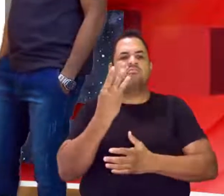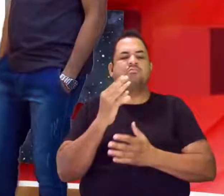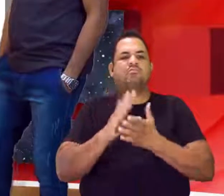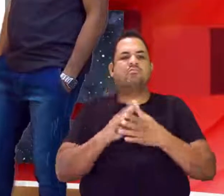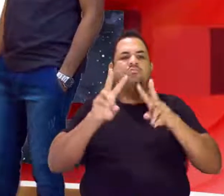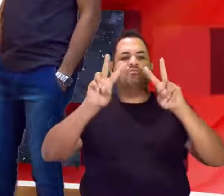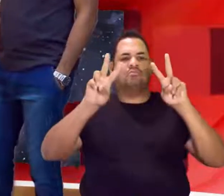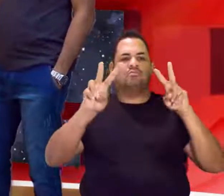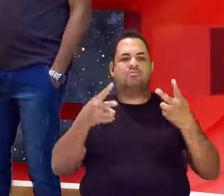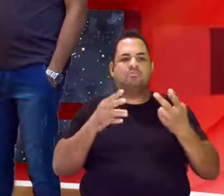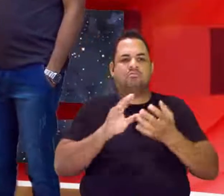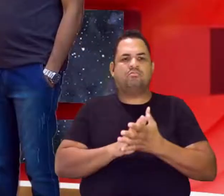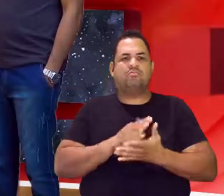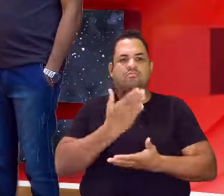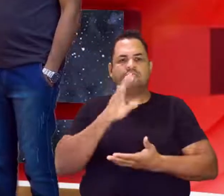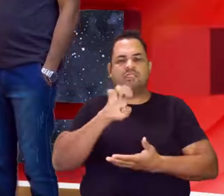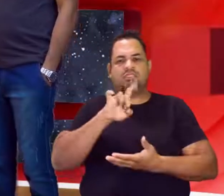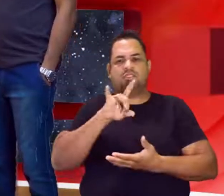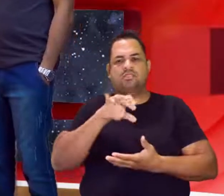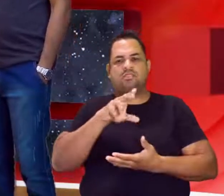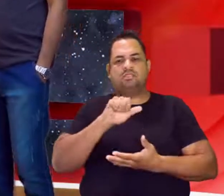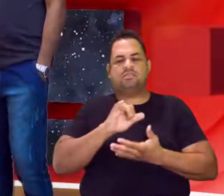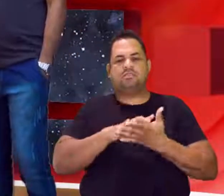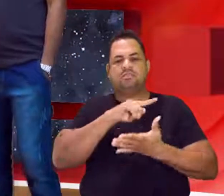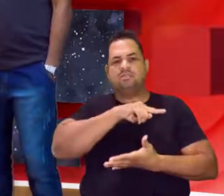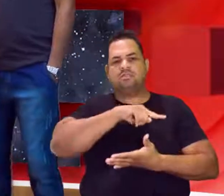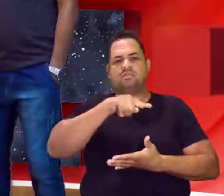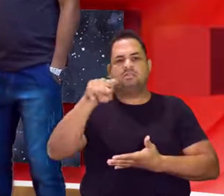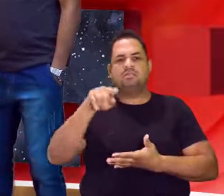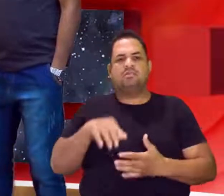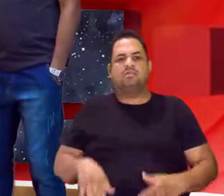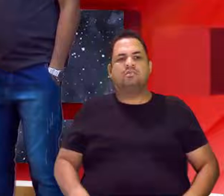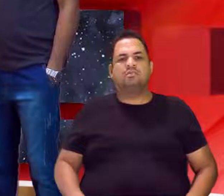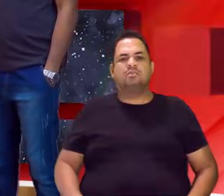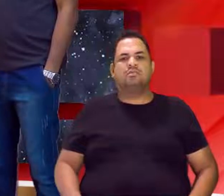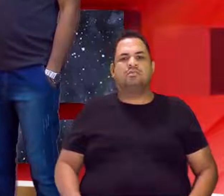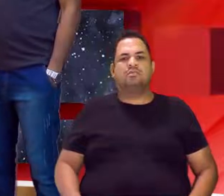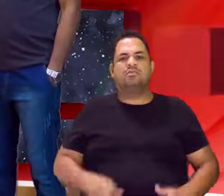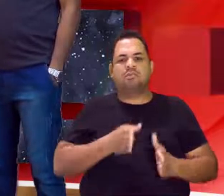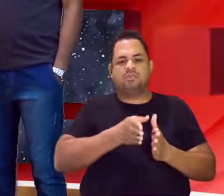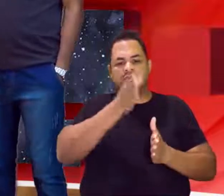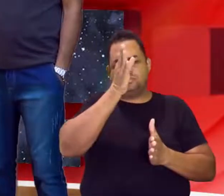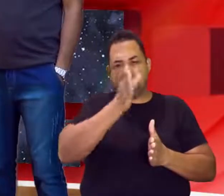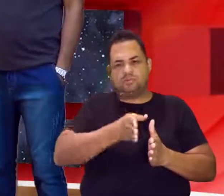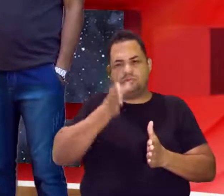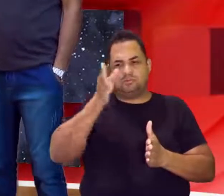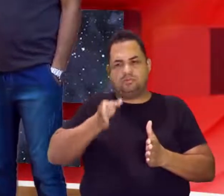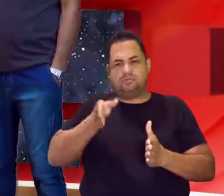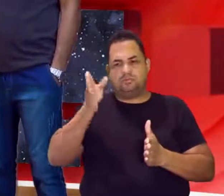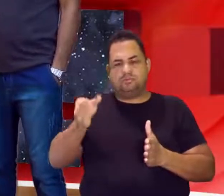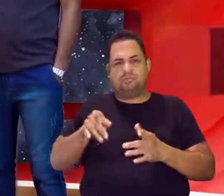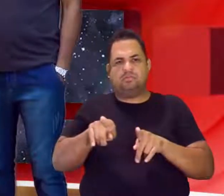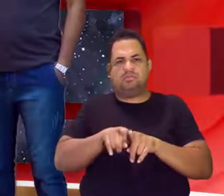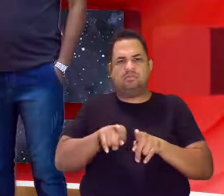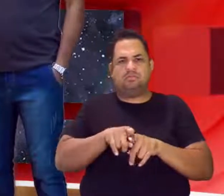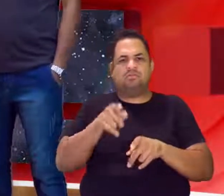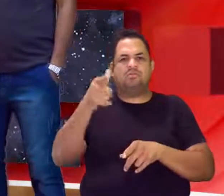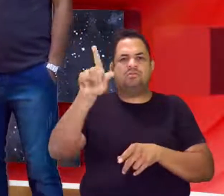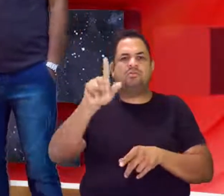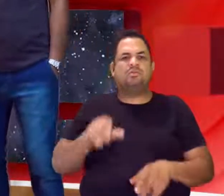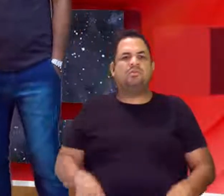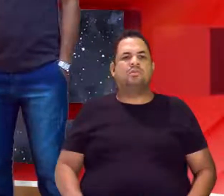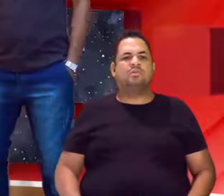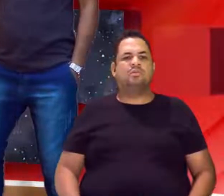do assunto da estatística. E tinha um também lá que era o de colunas, né? Que tava as barrinhas. Também, vamos ver outros aqui,